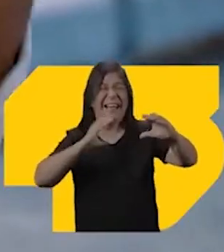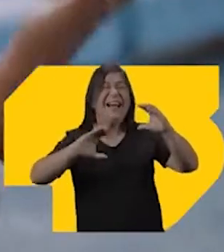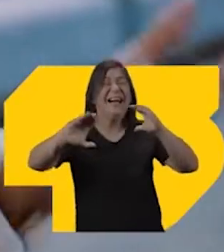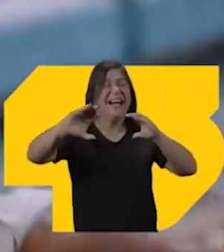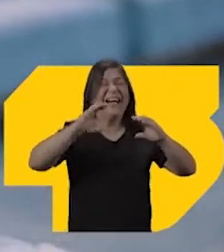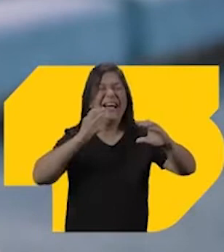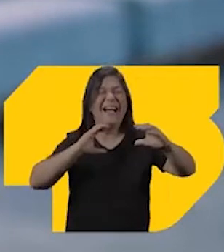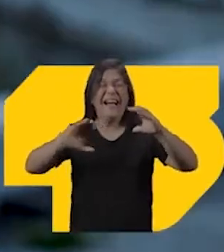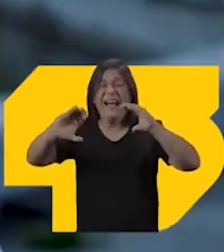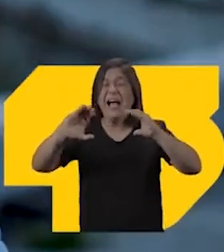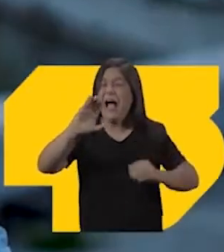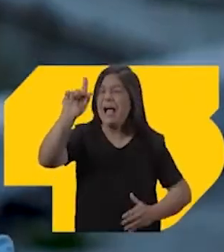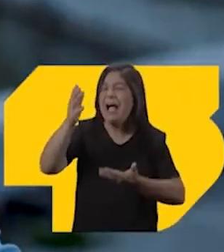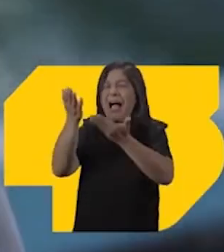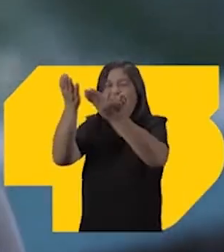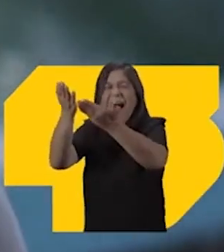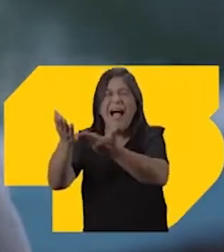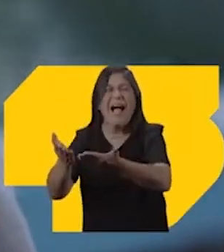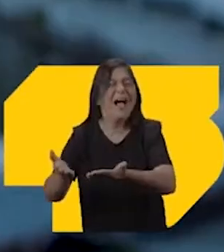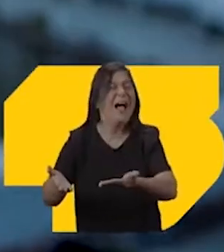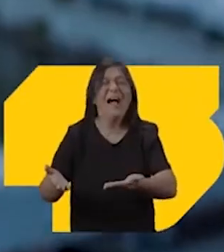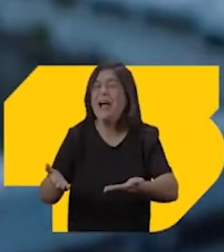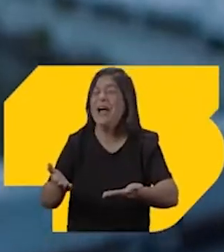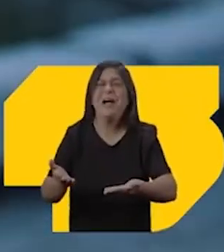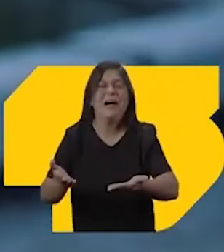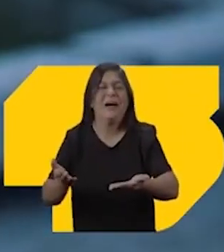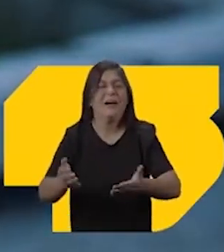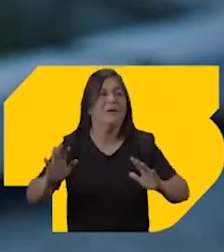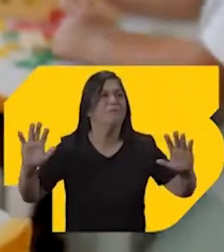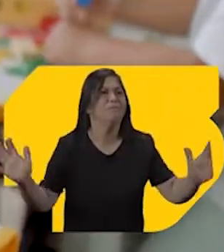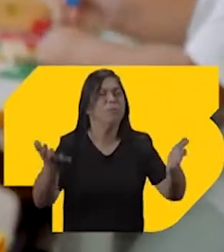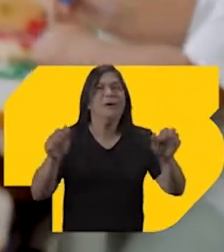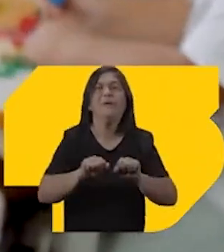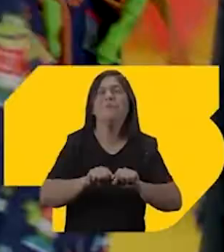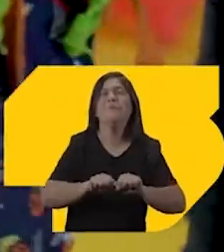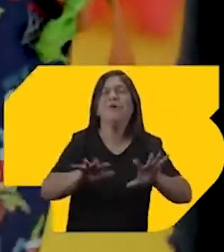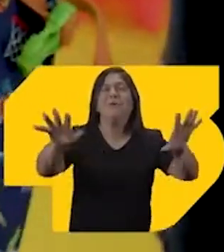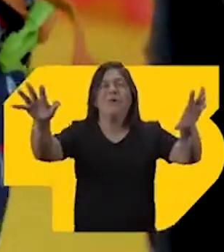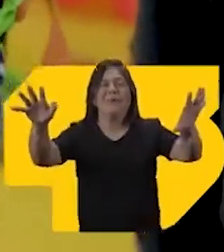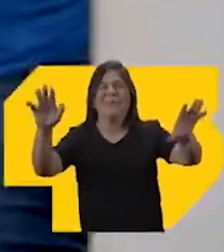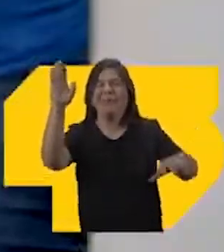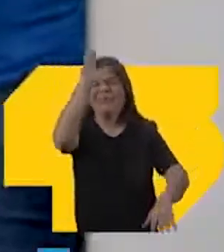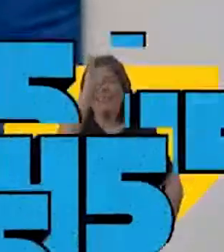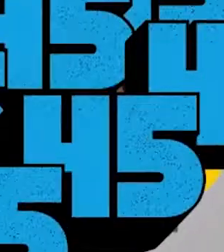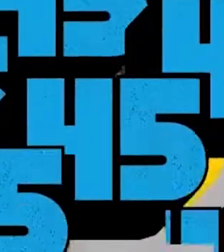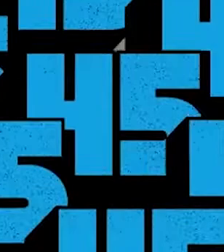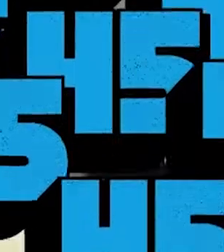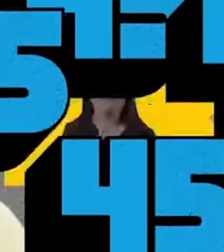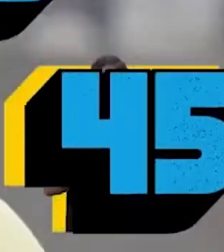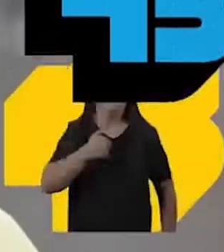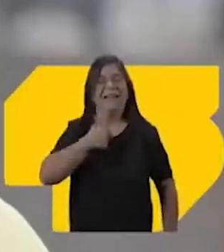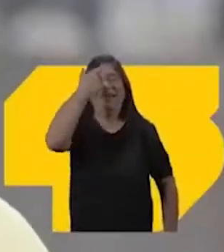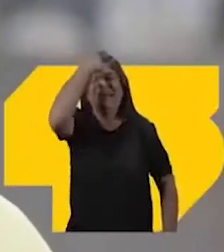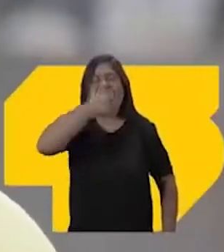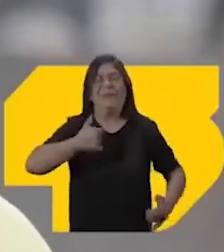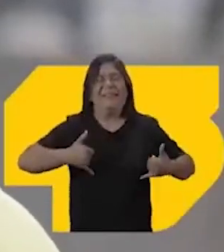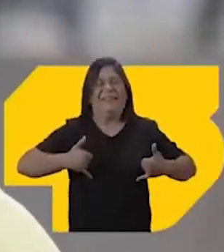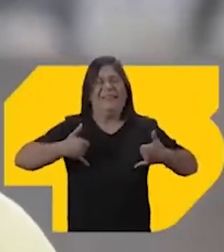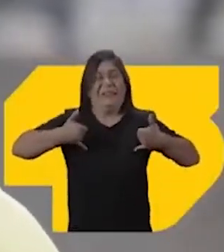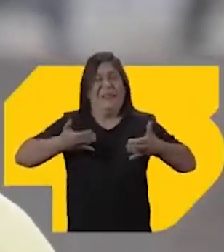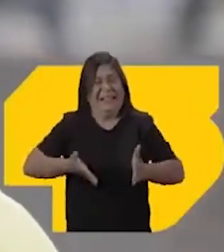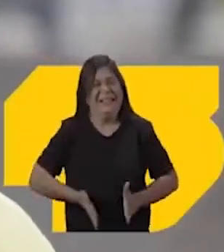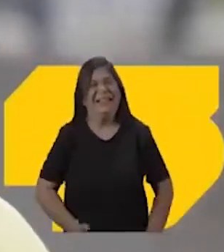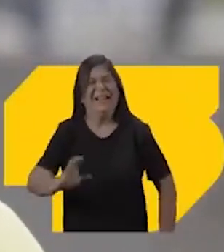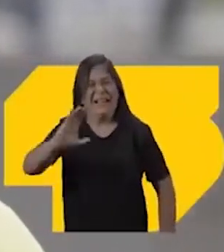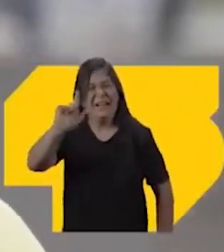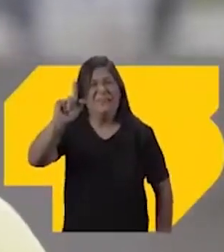Luci Pereira. Eu quero a Campina de Bilio, a Campina que ensina para todo o meu Brasil. Tenho muito orgulho de ser filho